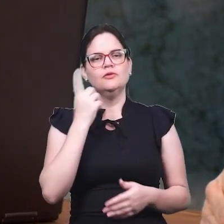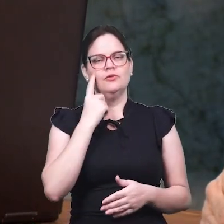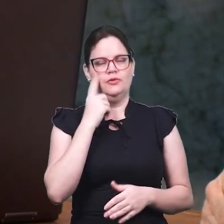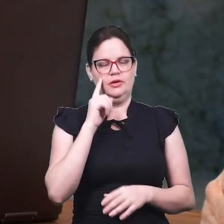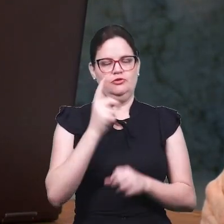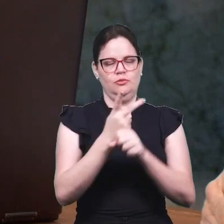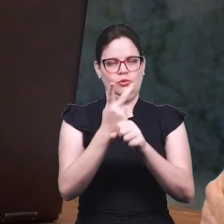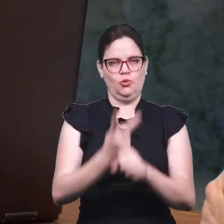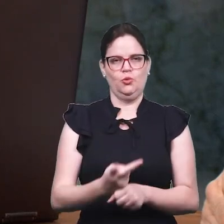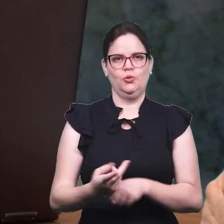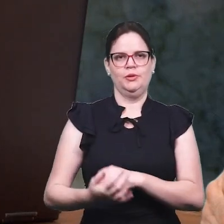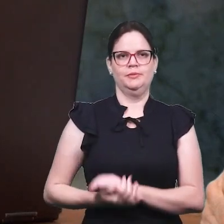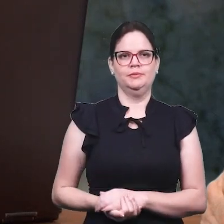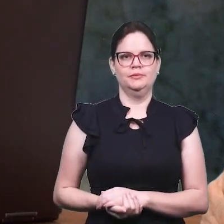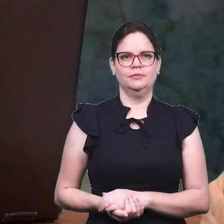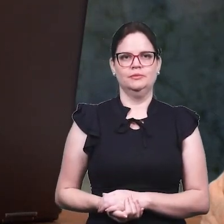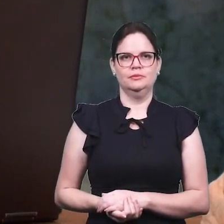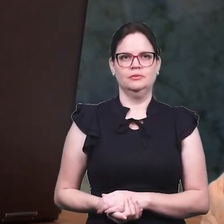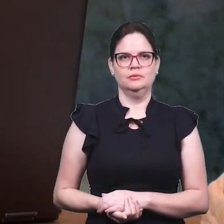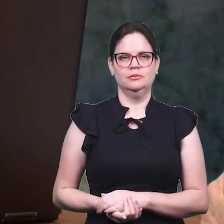alguns.